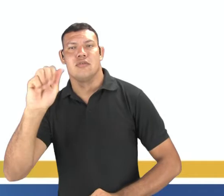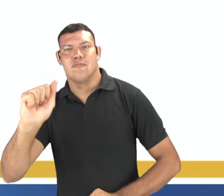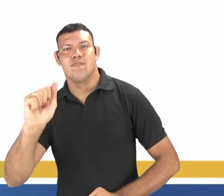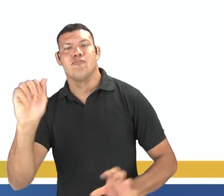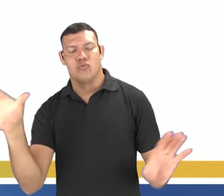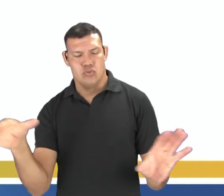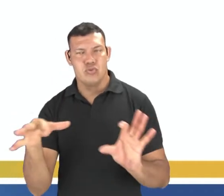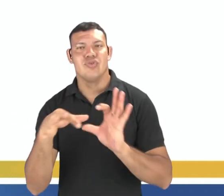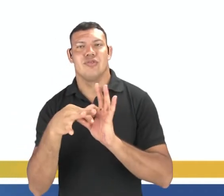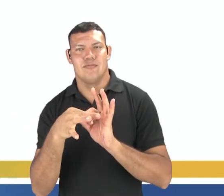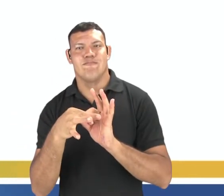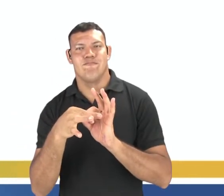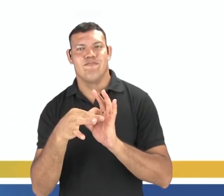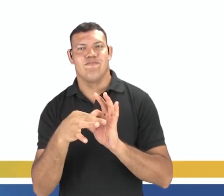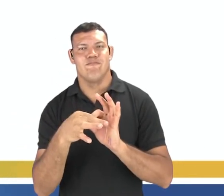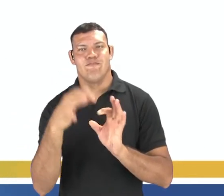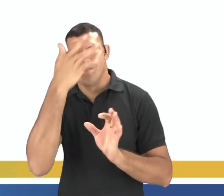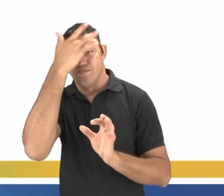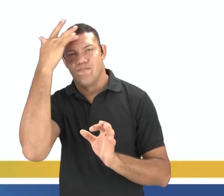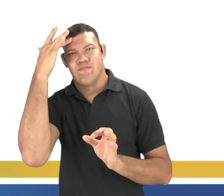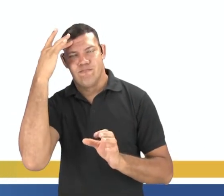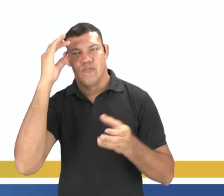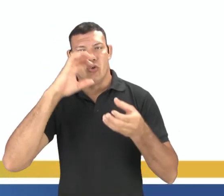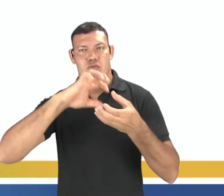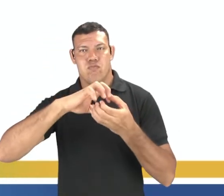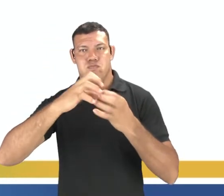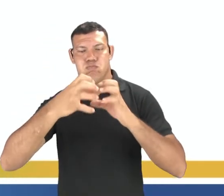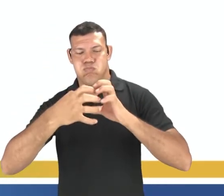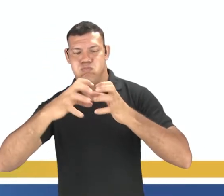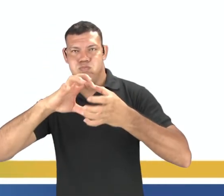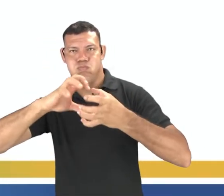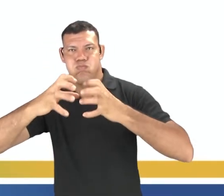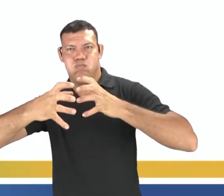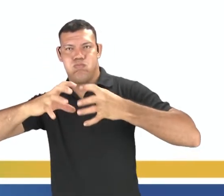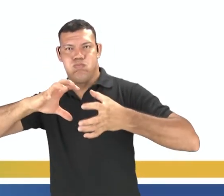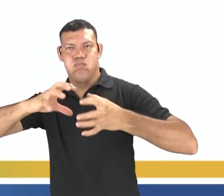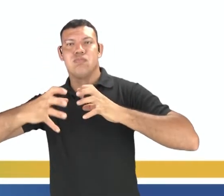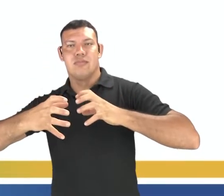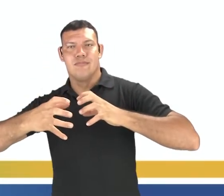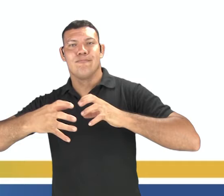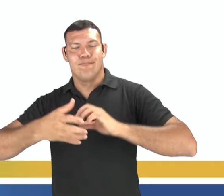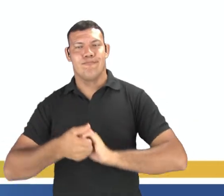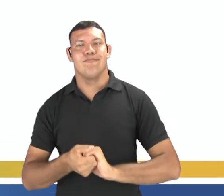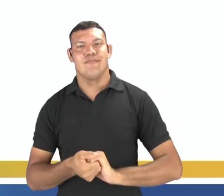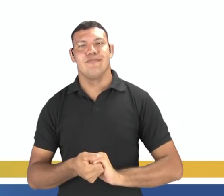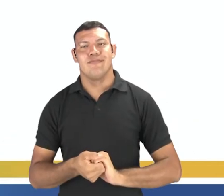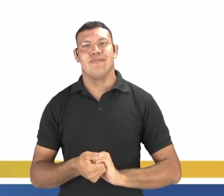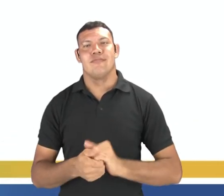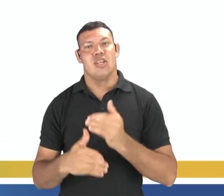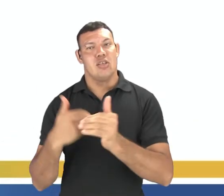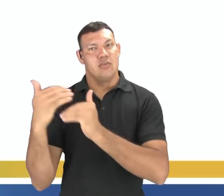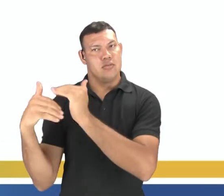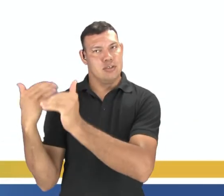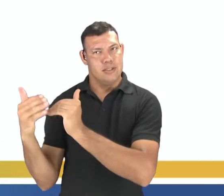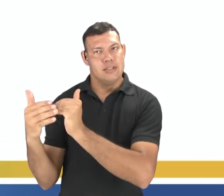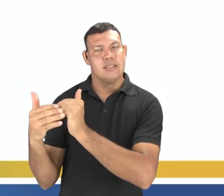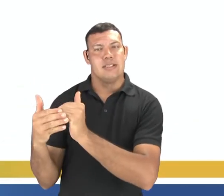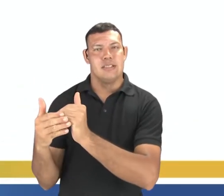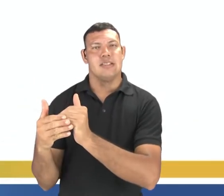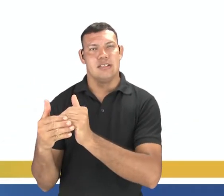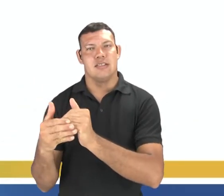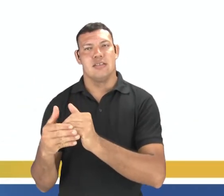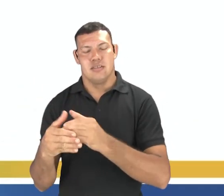unirem, formam um novo indivíduo, que será abrigado em um órgão durante o desenvolvimento. Esse órgão